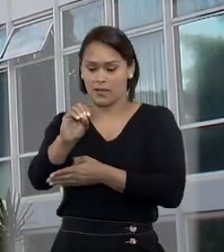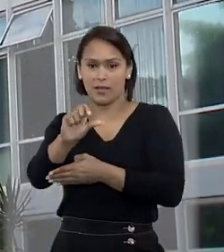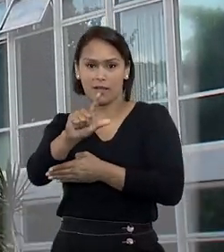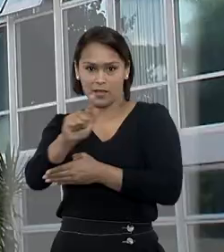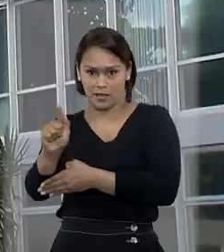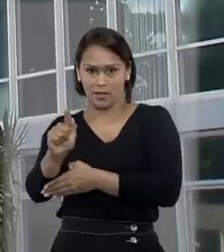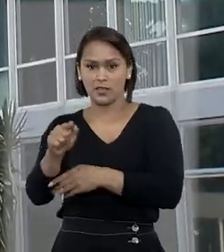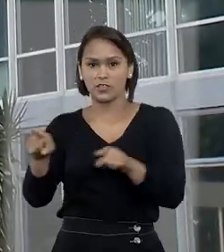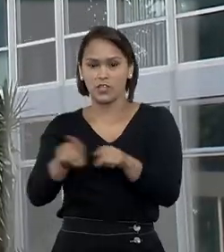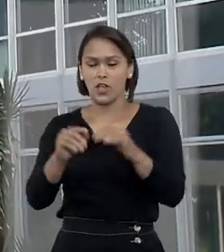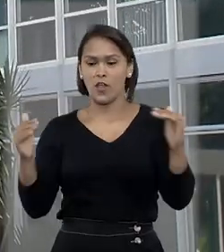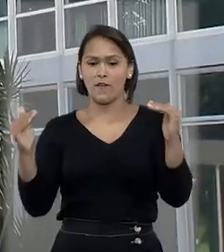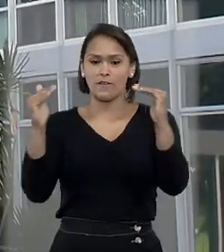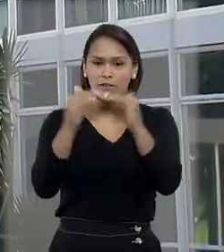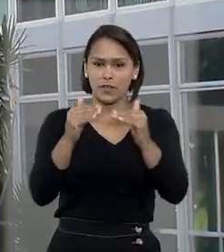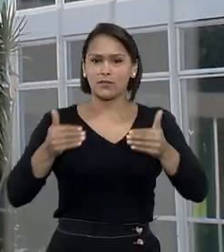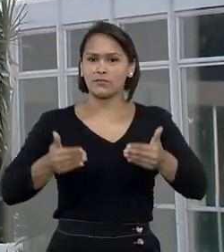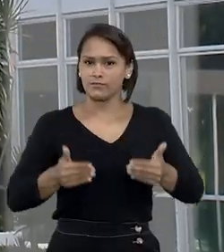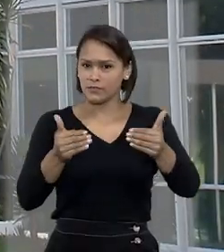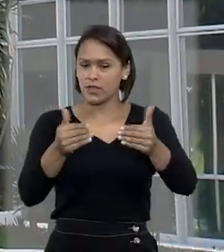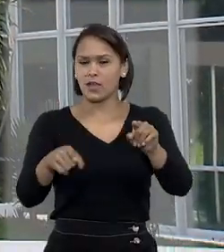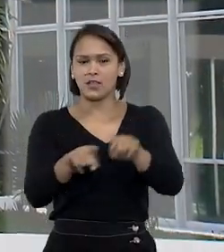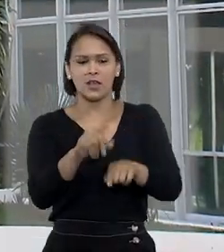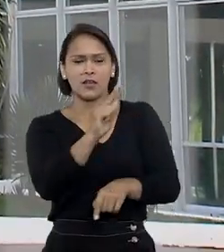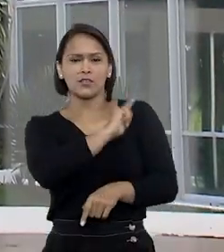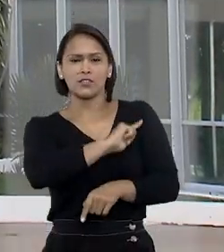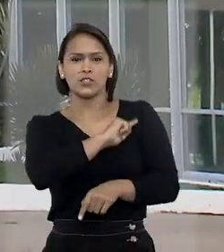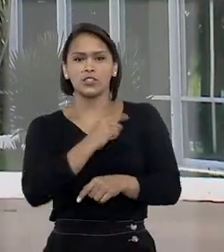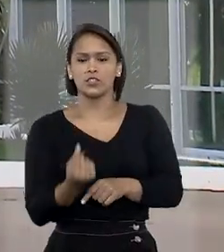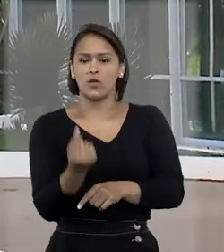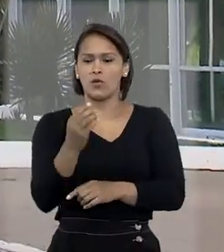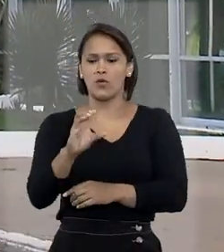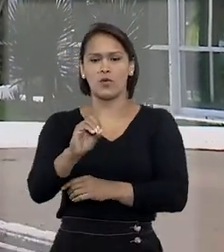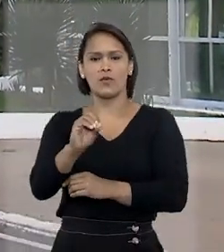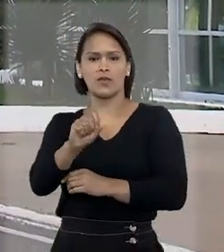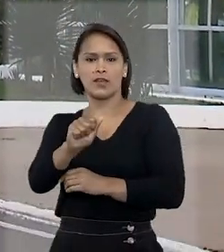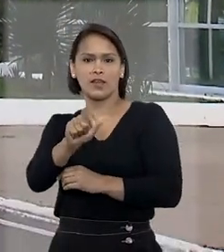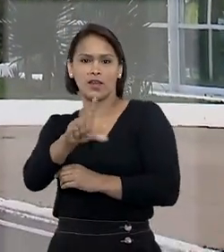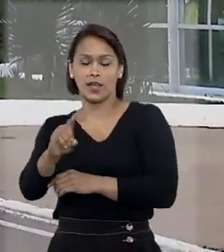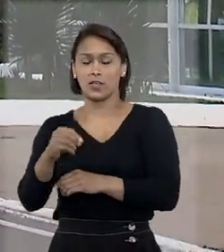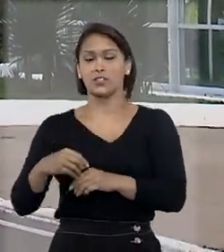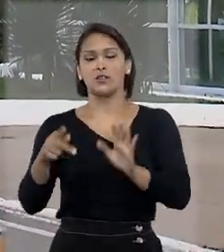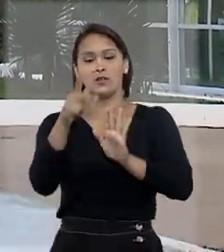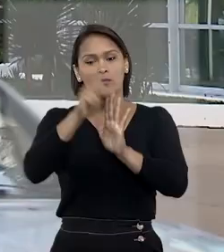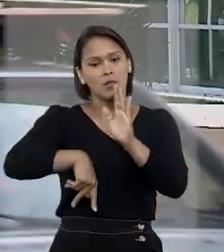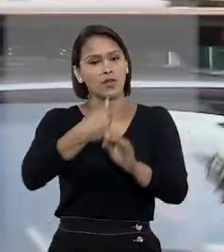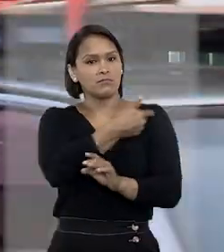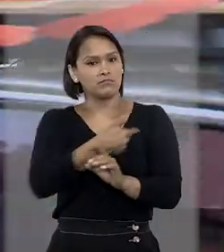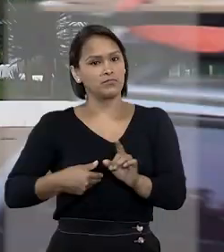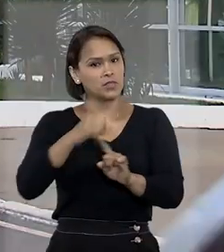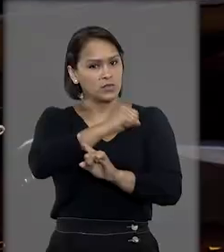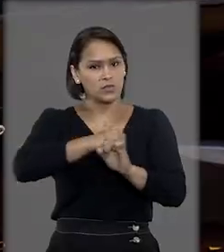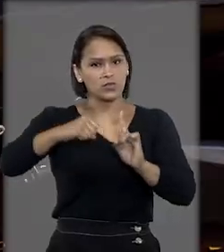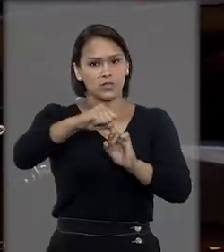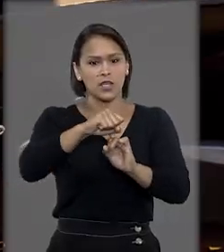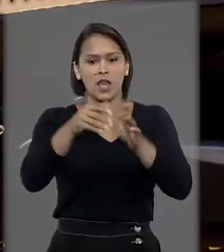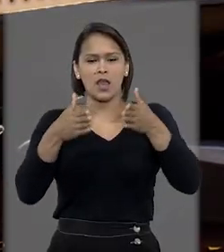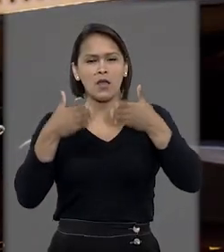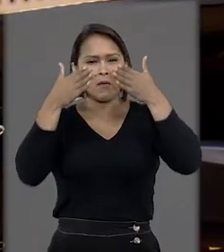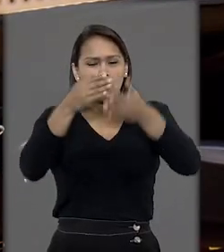do cadastro único órgão vinculado ao ministério a gestão do cadastro único para programas sociais do governo federal